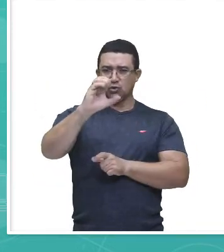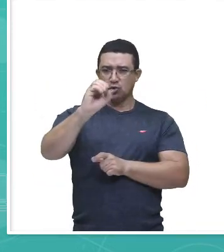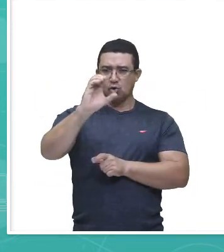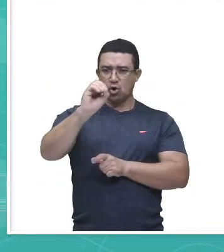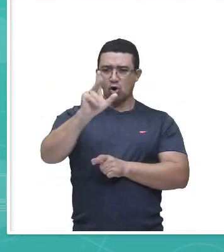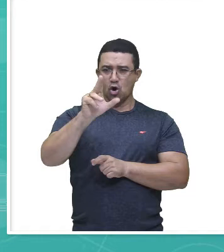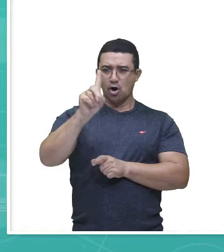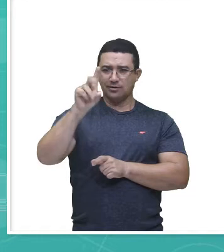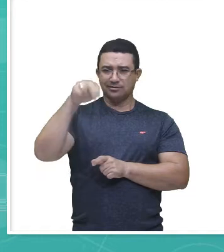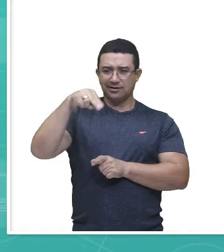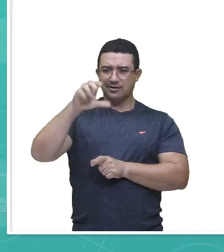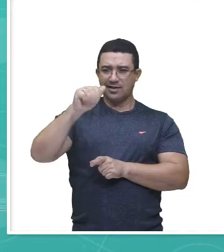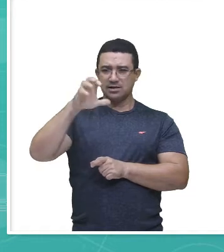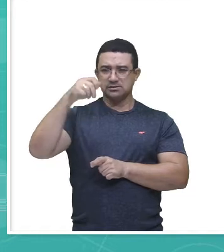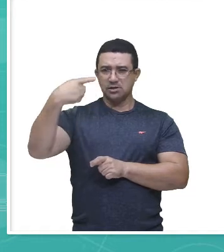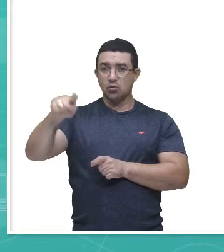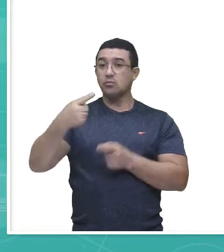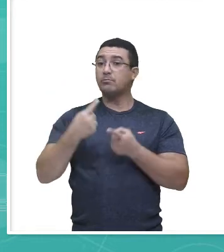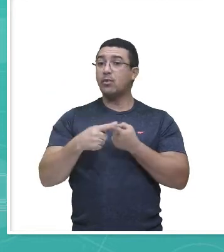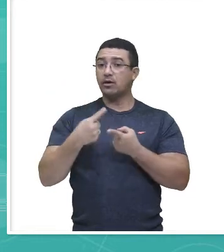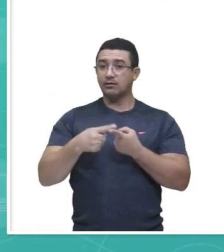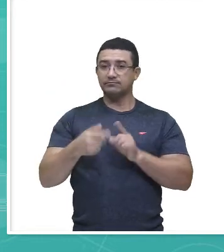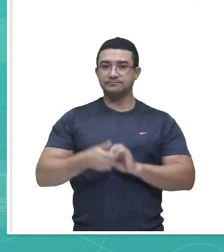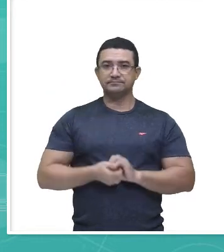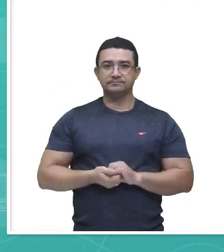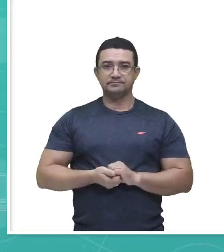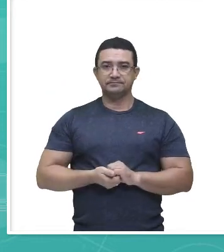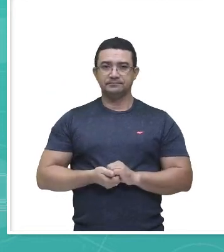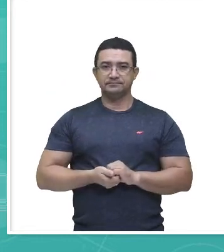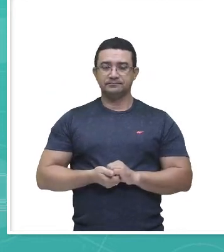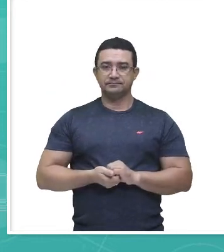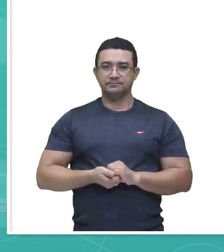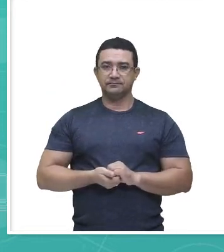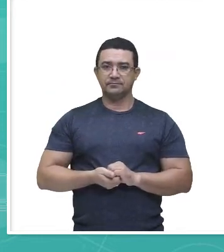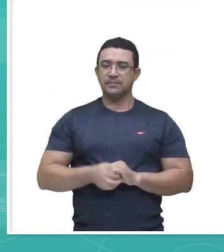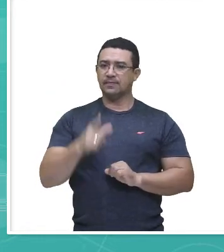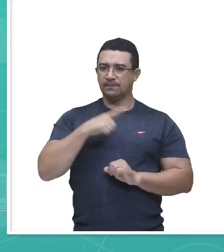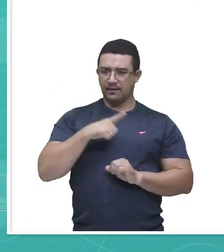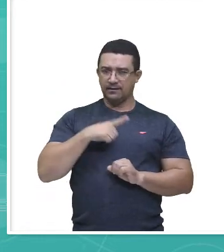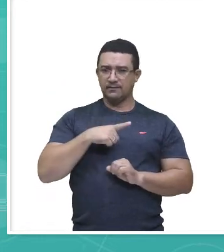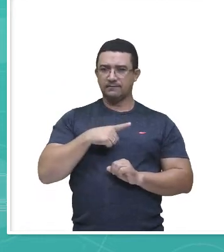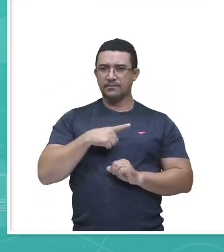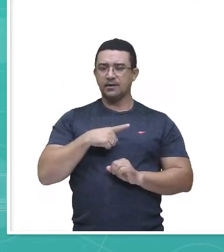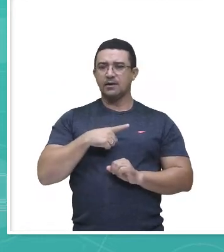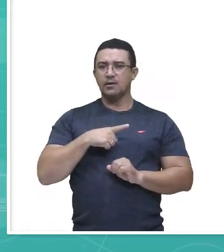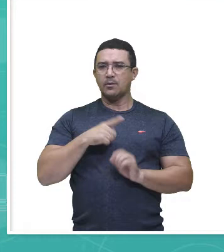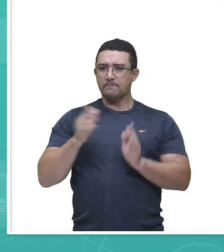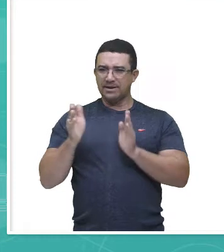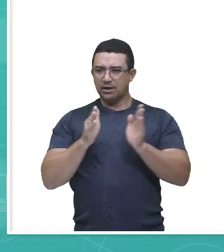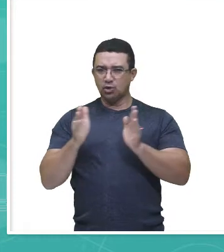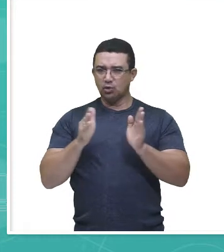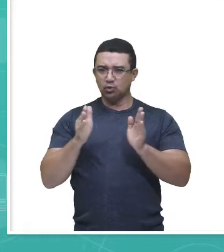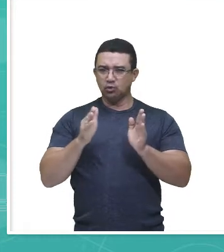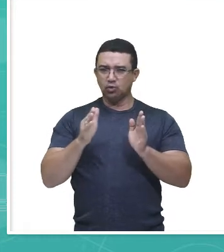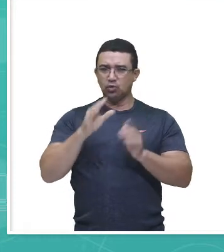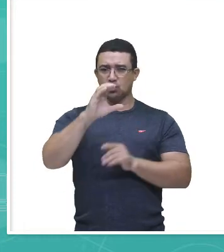por coordenação? Né? Nós temos o período composto por coordenação e